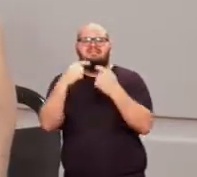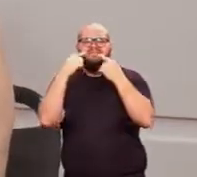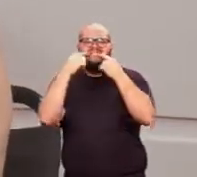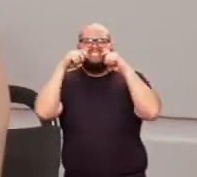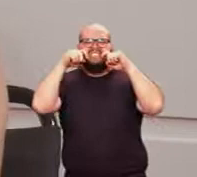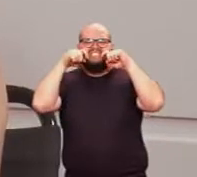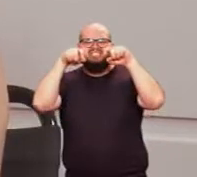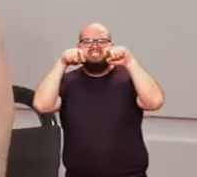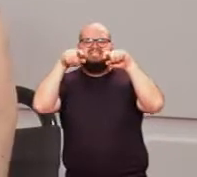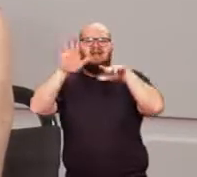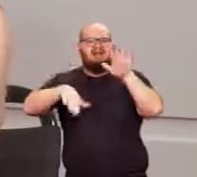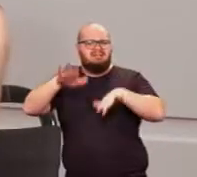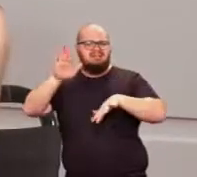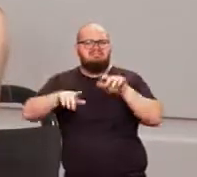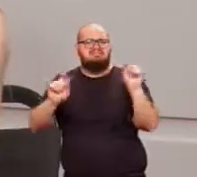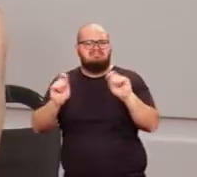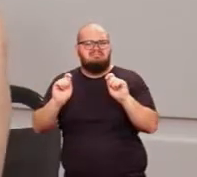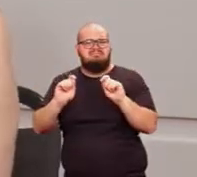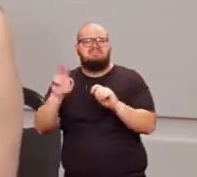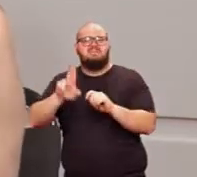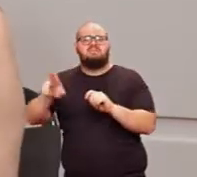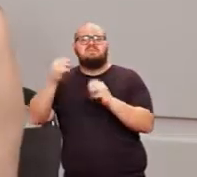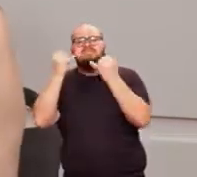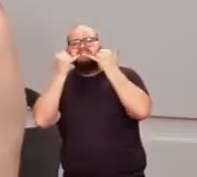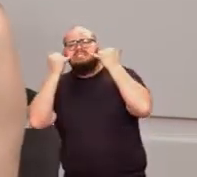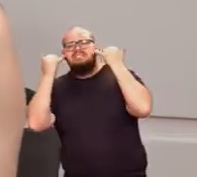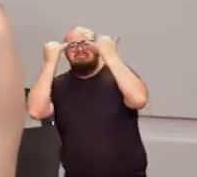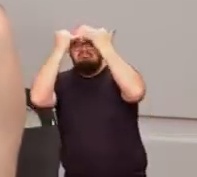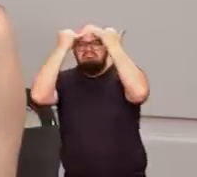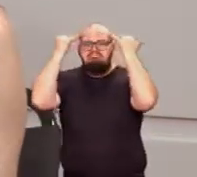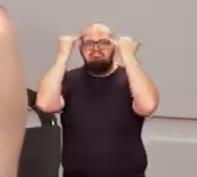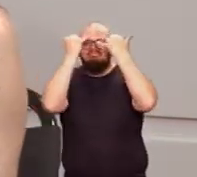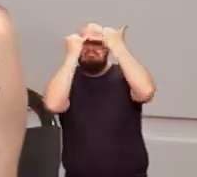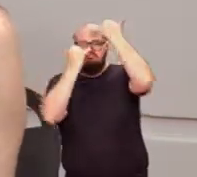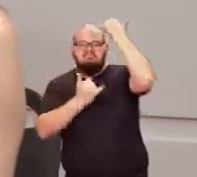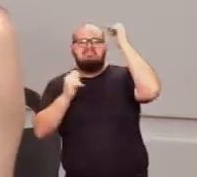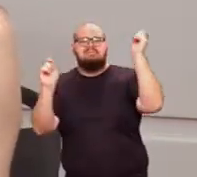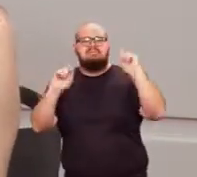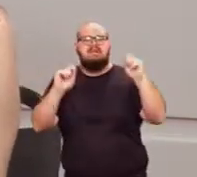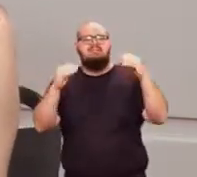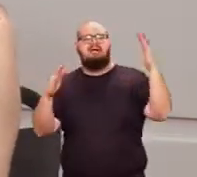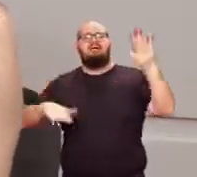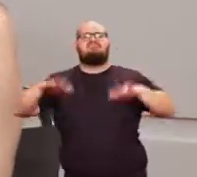de um incisivo central, por exemplo, que é esse dente mais da frente. Então, a gente começa a